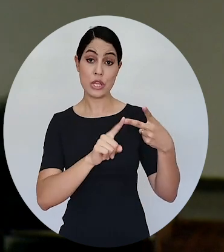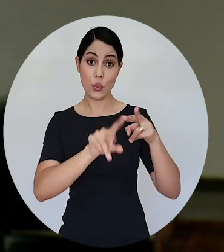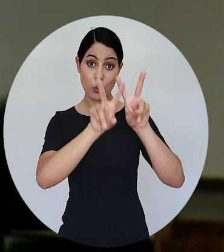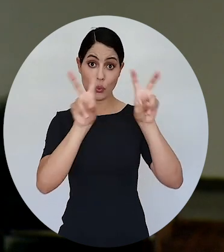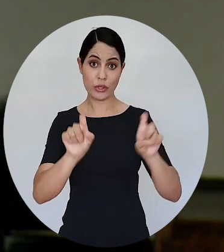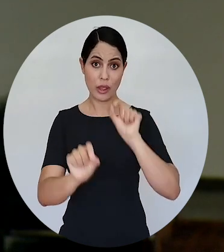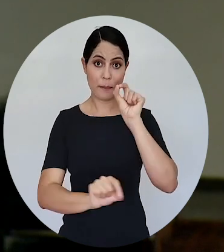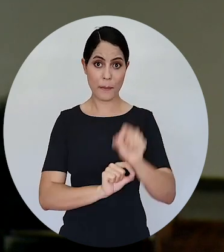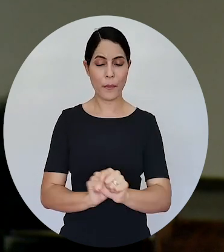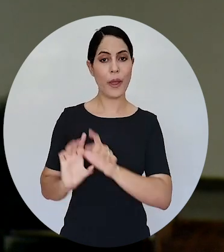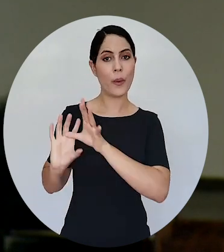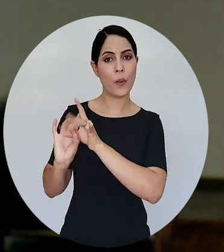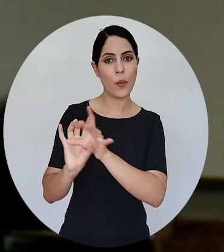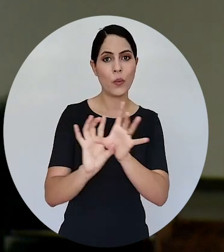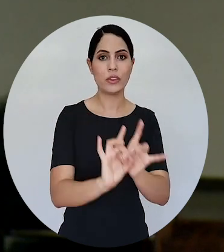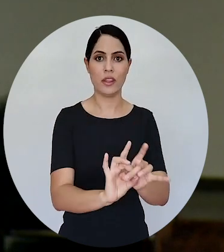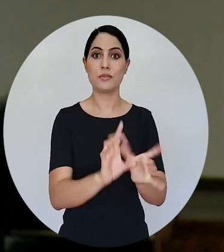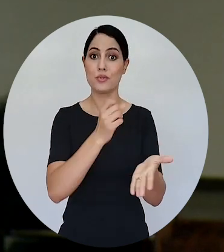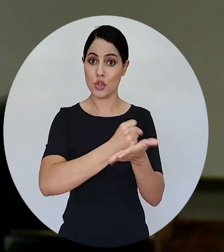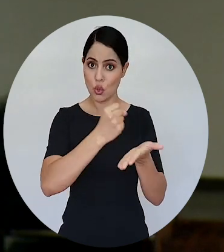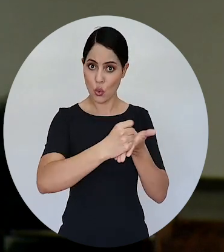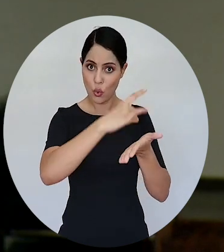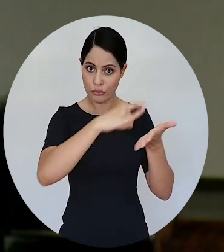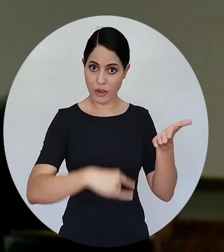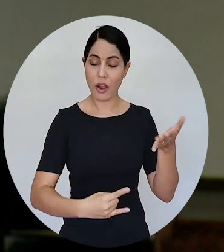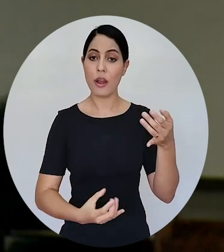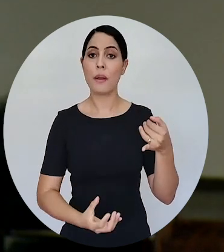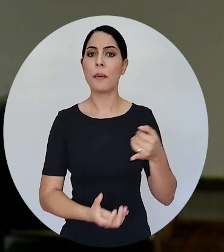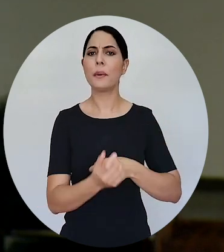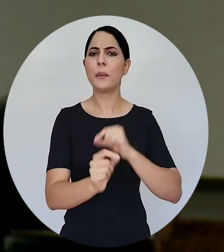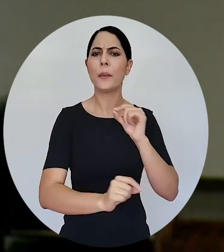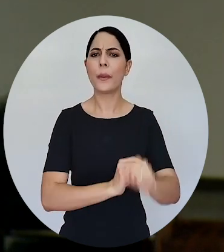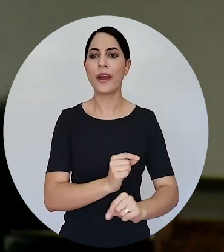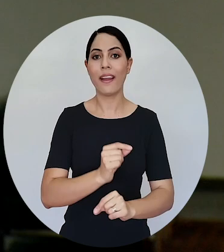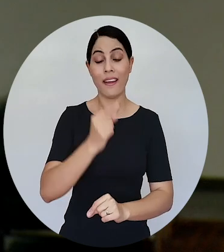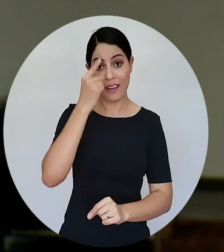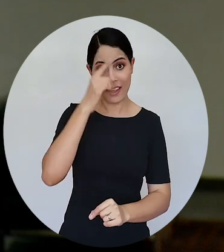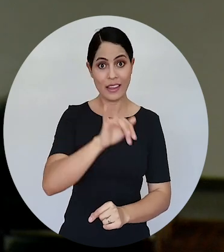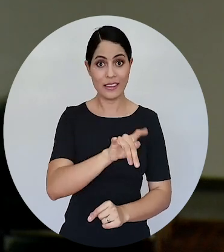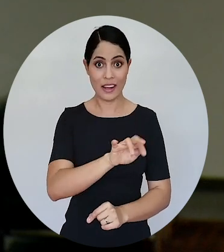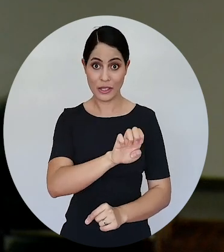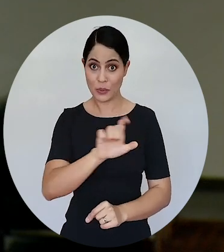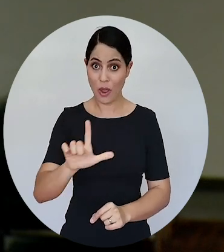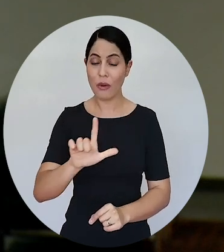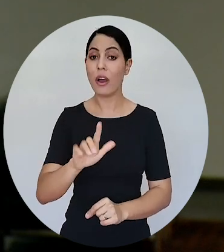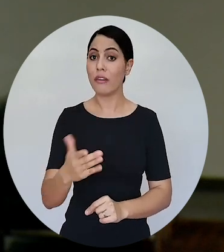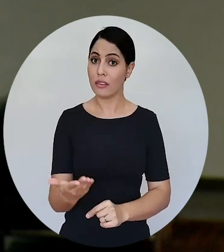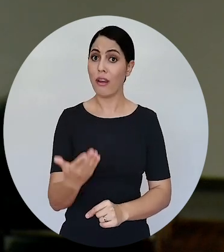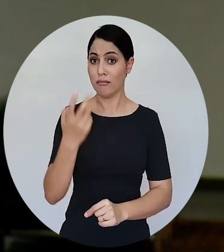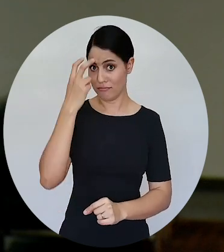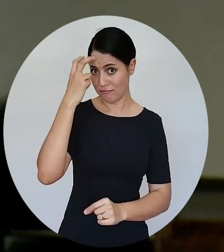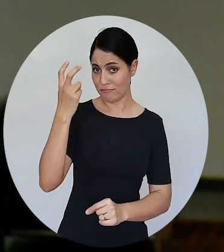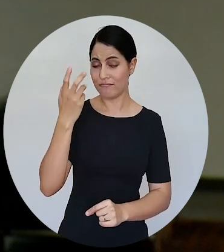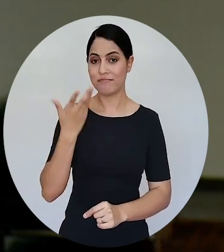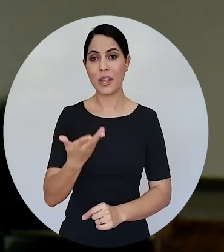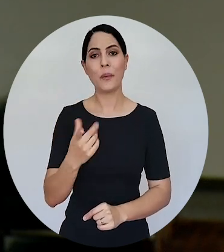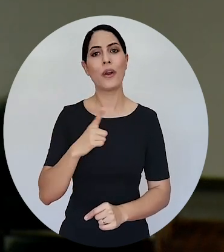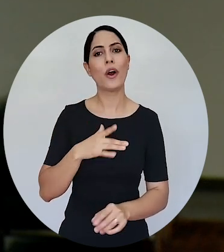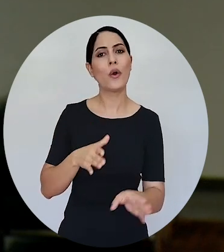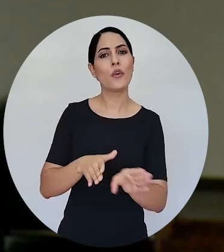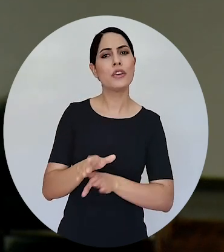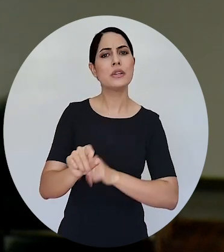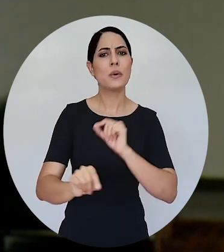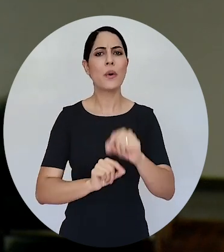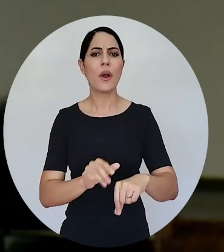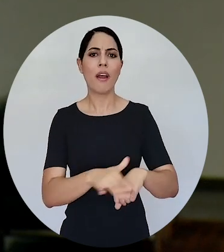segundo tema trata dos contextos contratuais e de propriedade intelectual. Para tanto, convidamos a mediadora e